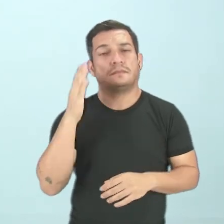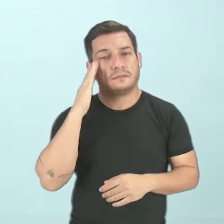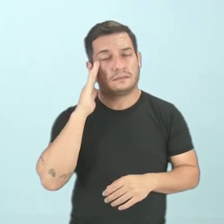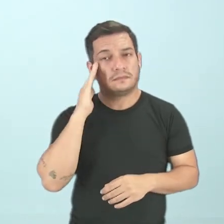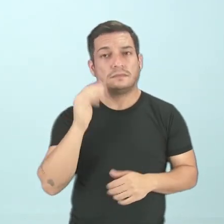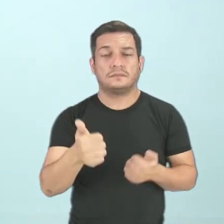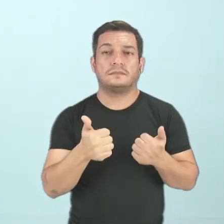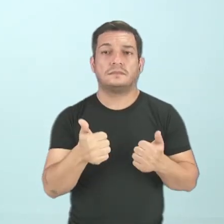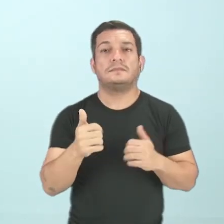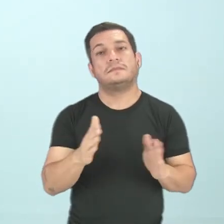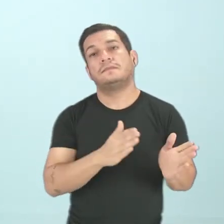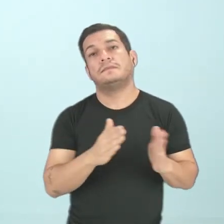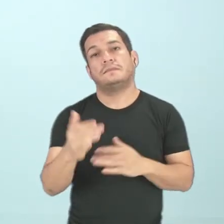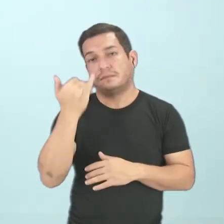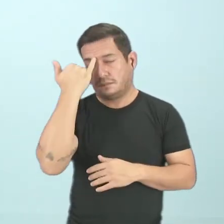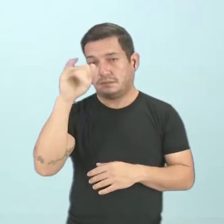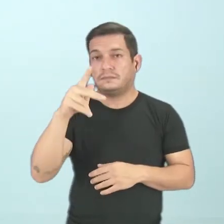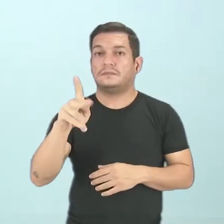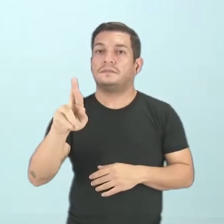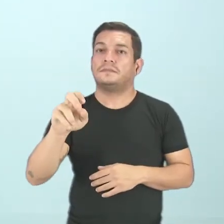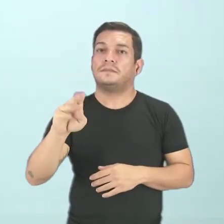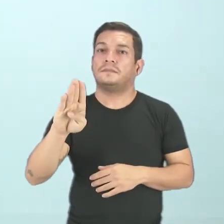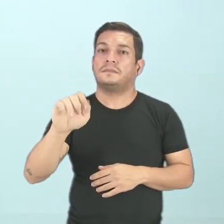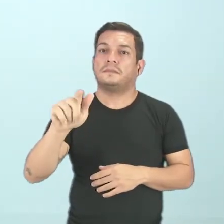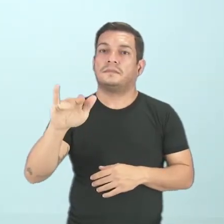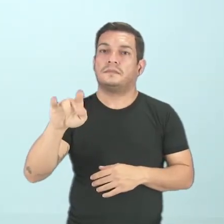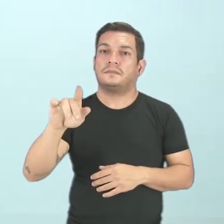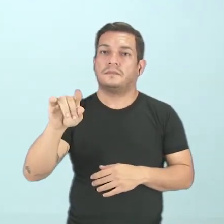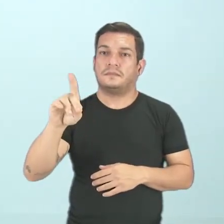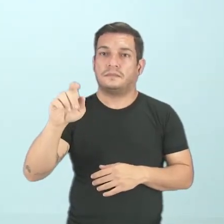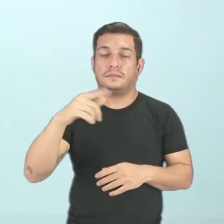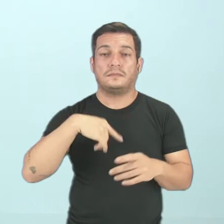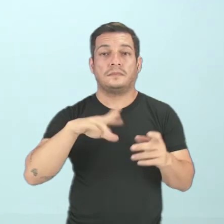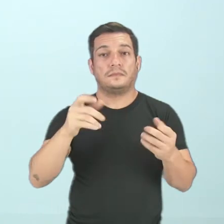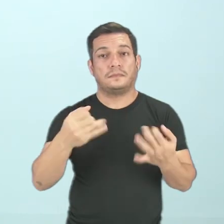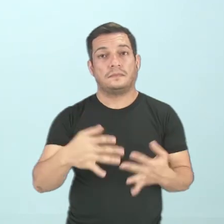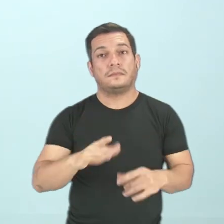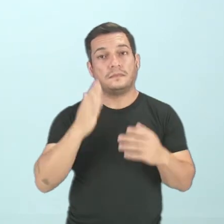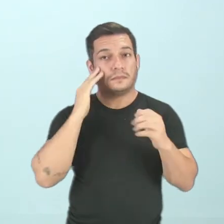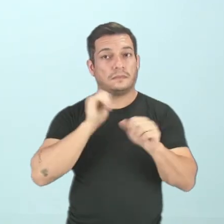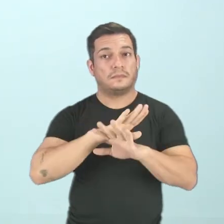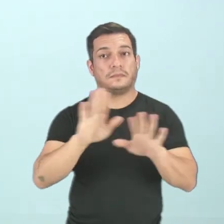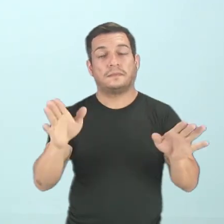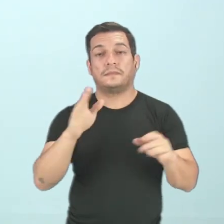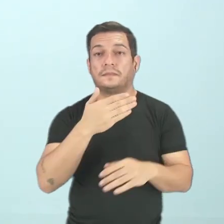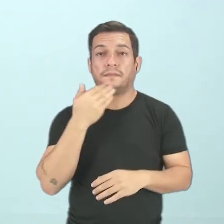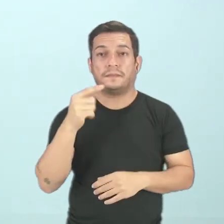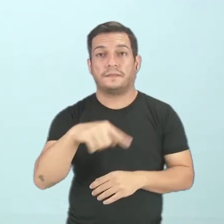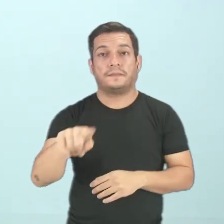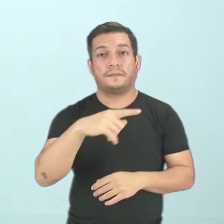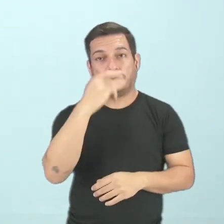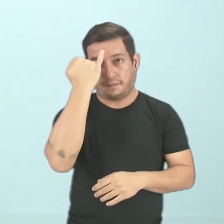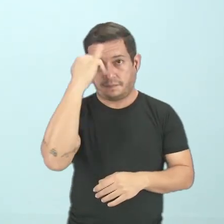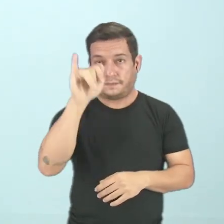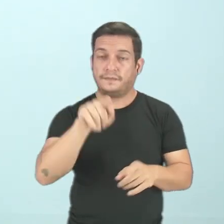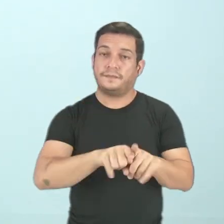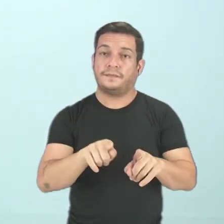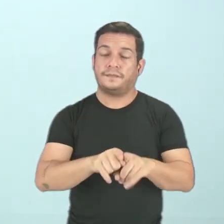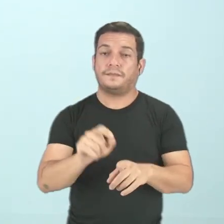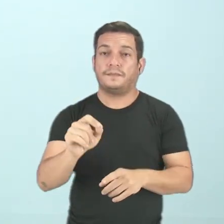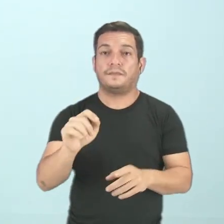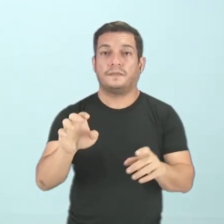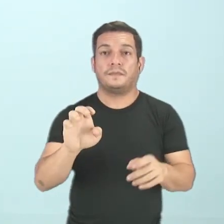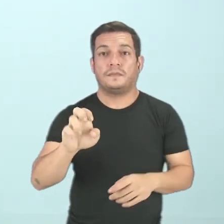entendendo muito bem toda essa ideia de probabilidade que estamos trabalhando para tornar mais claro para você essa ideia, inclusive